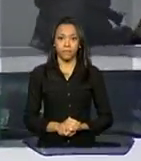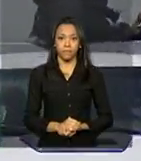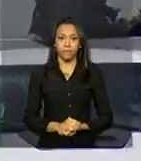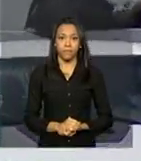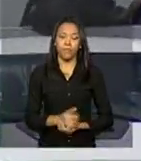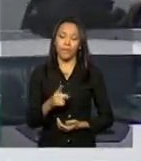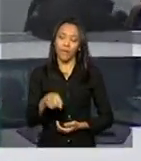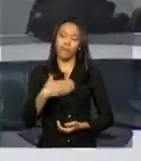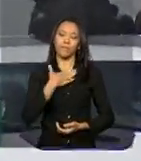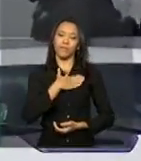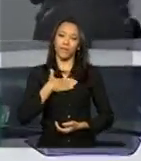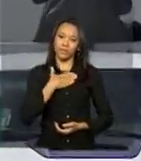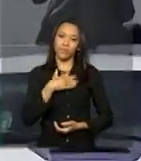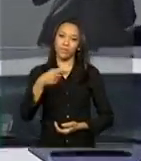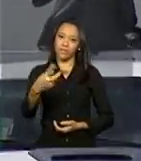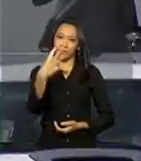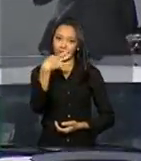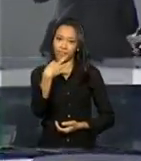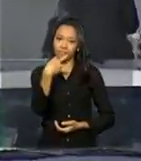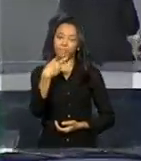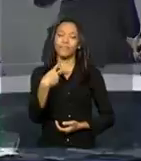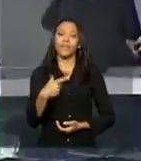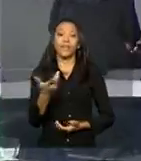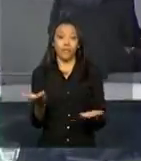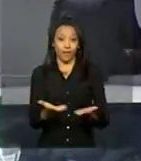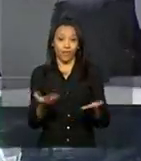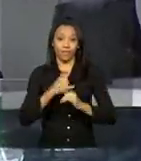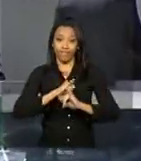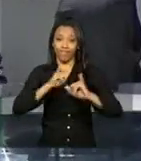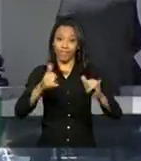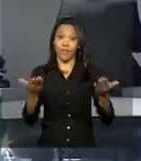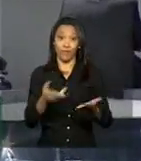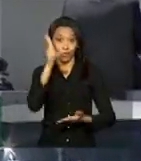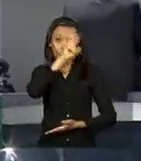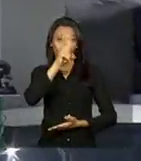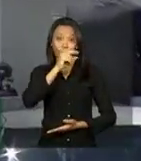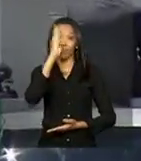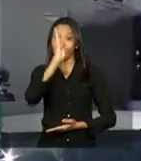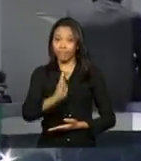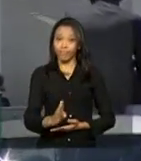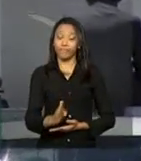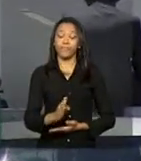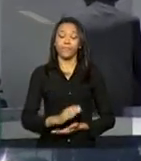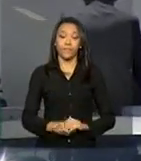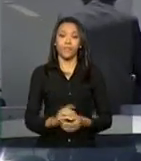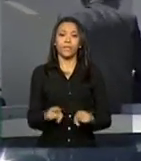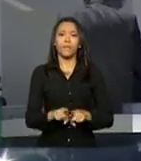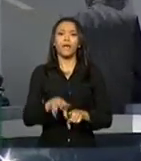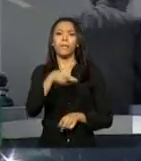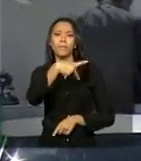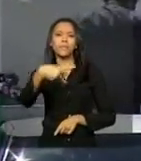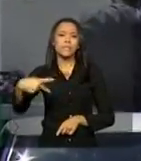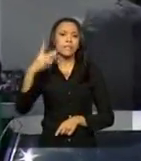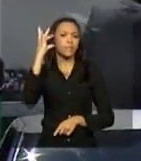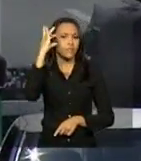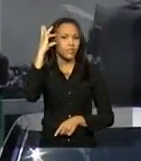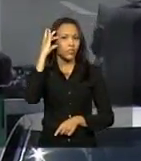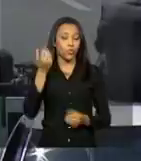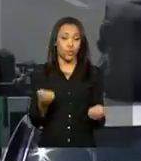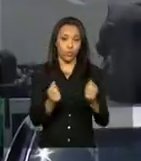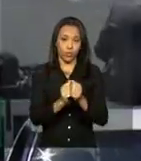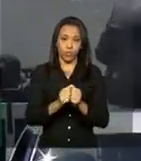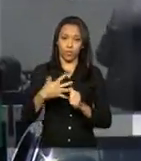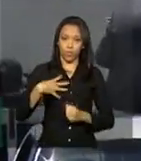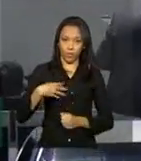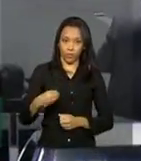É um prazer registrar a sua participação neste momento histórico. Presidenta Dilma Rousseff, acompanhada de sua